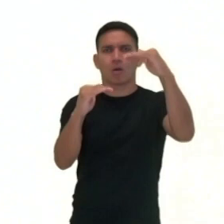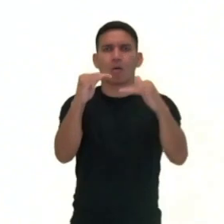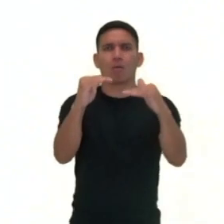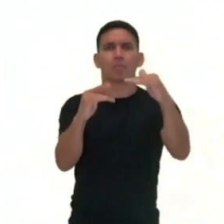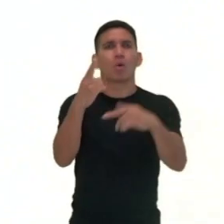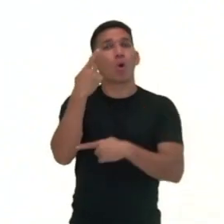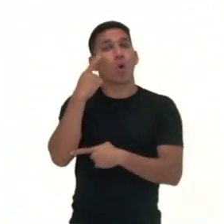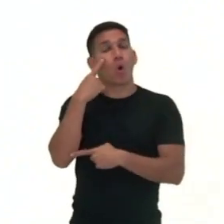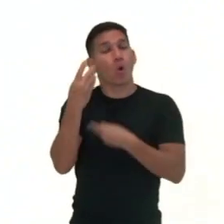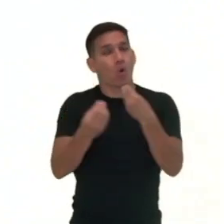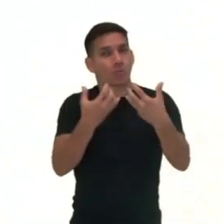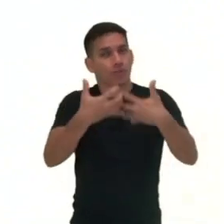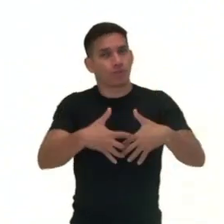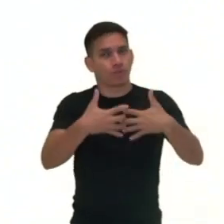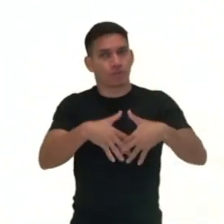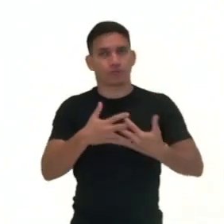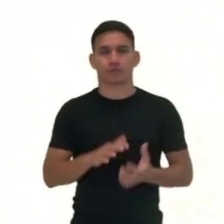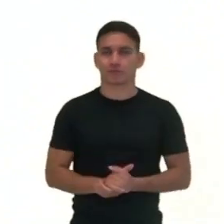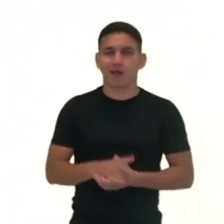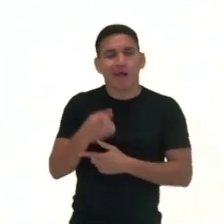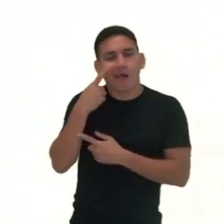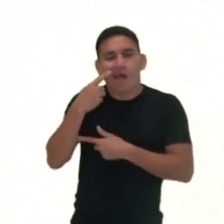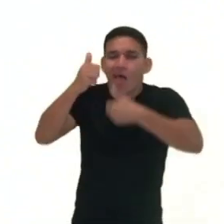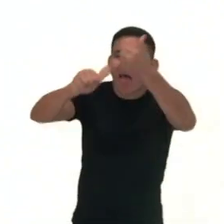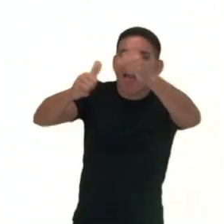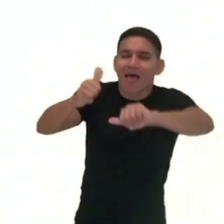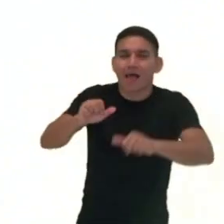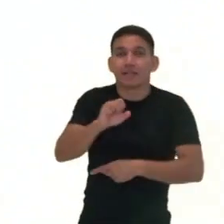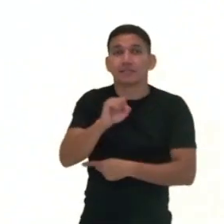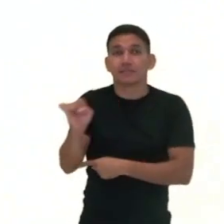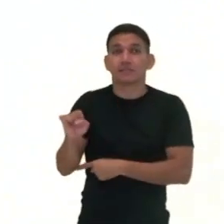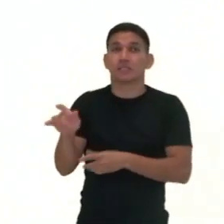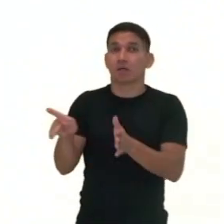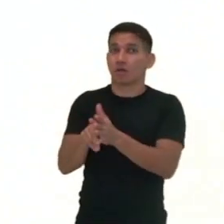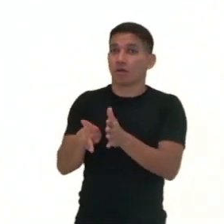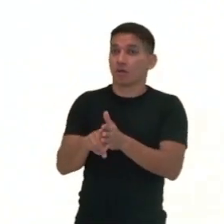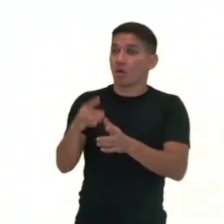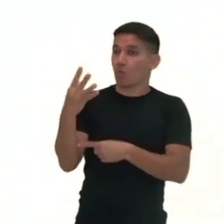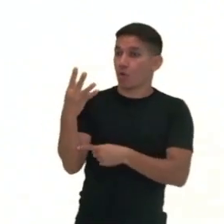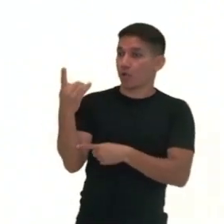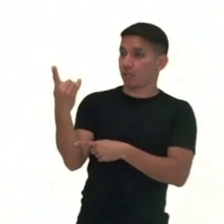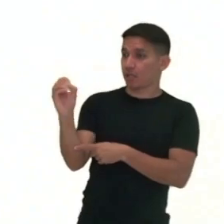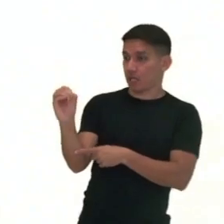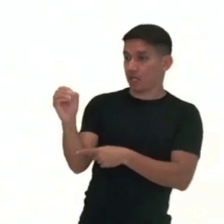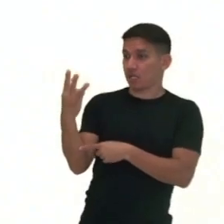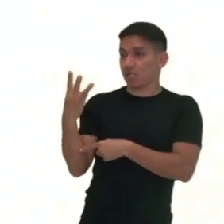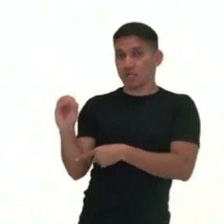essa aplicação. Vamos verificar se 4, 10 e 30